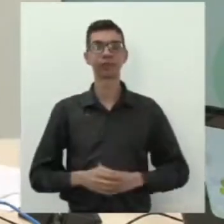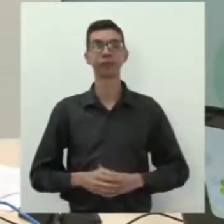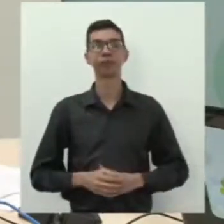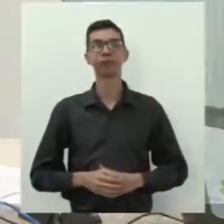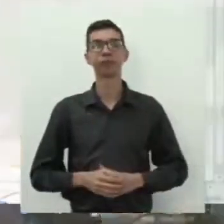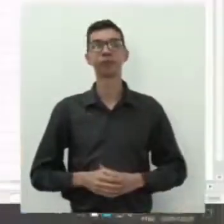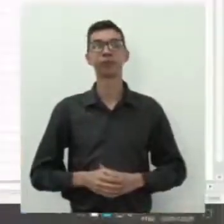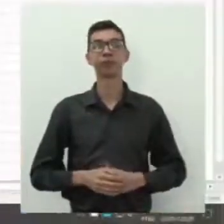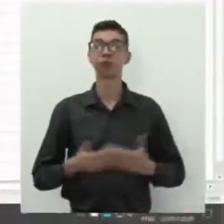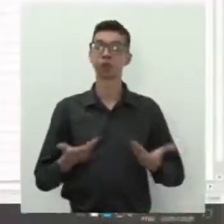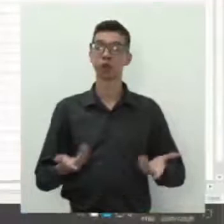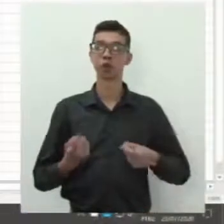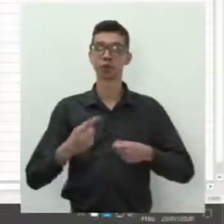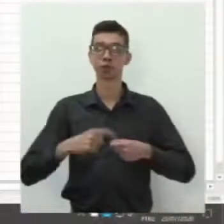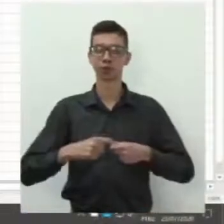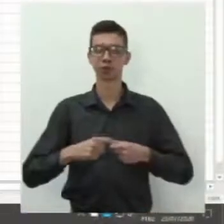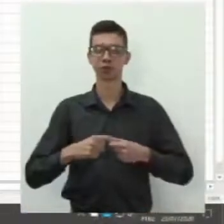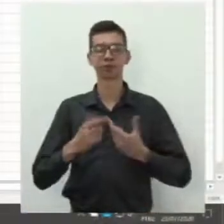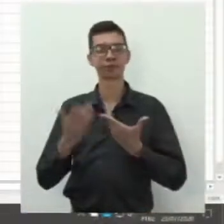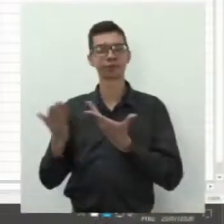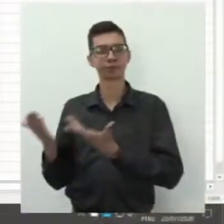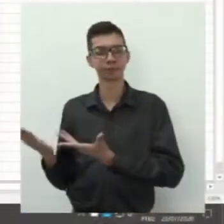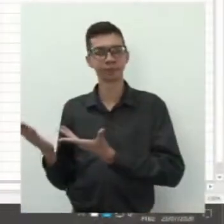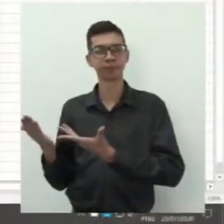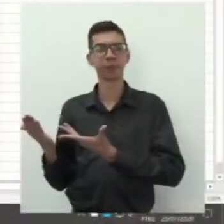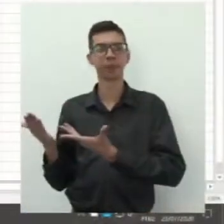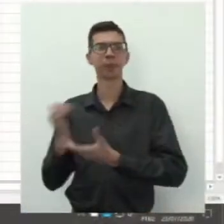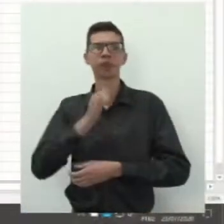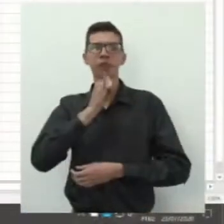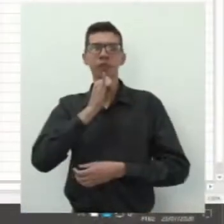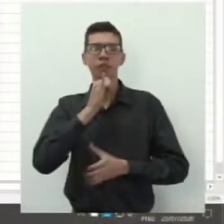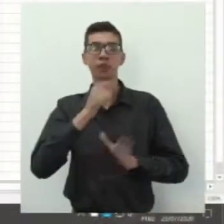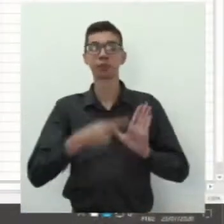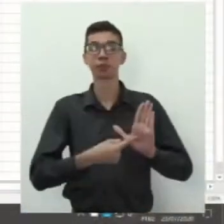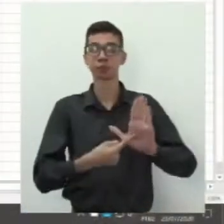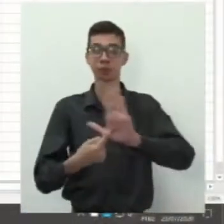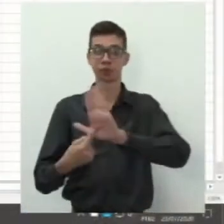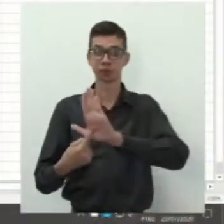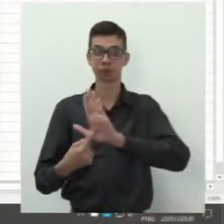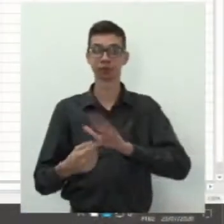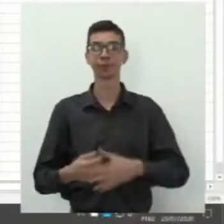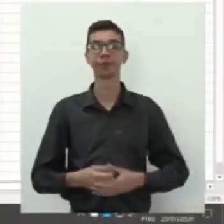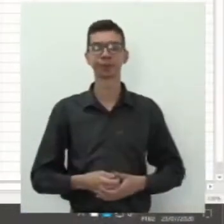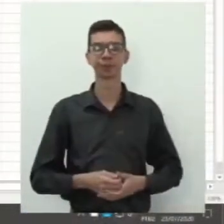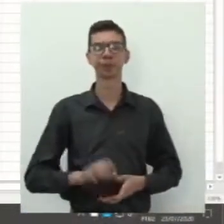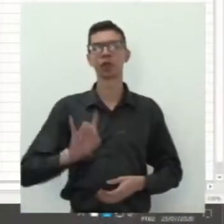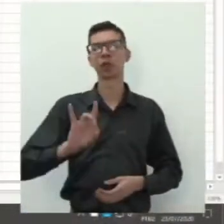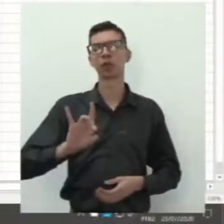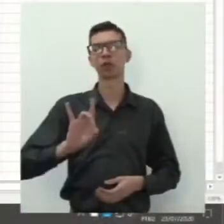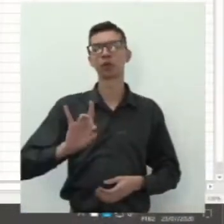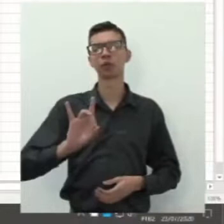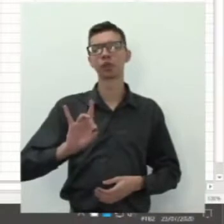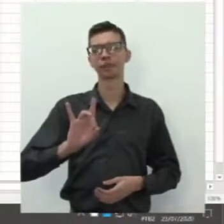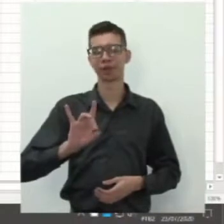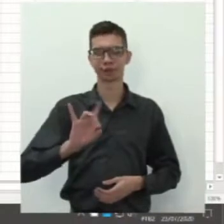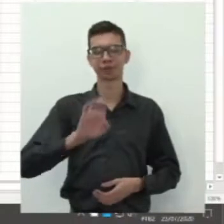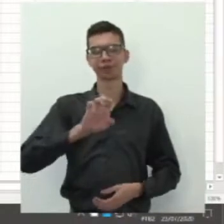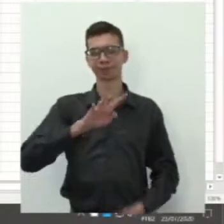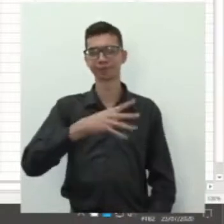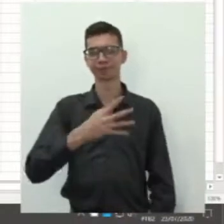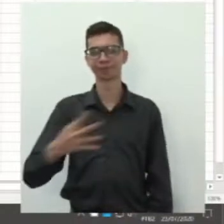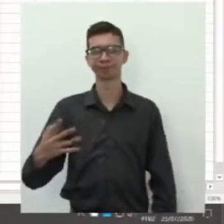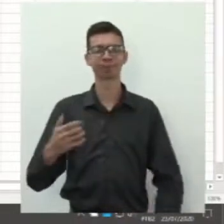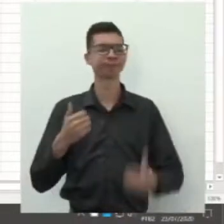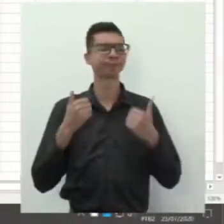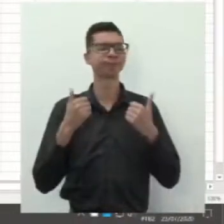aqui para a nossa... Só para a gente dar um exemplo dessa automatização, o Excel é muito interessante por quê?